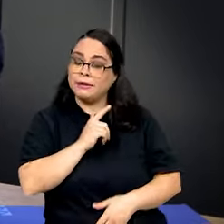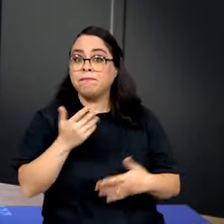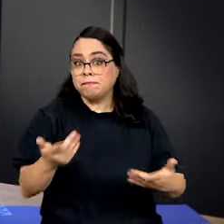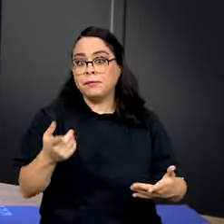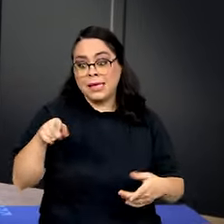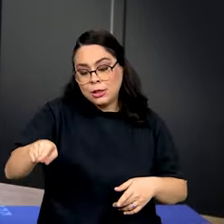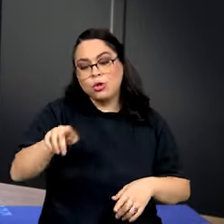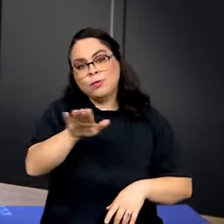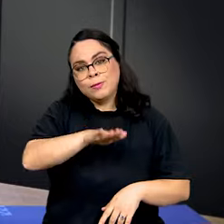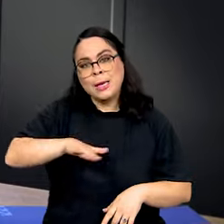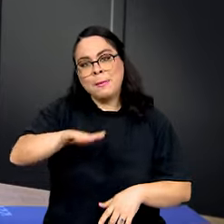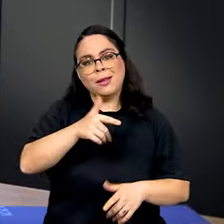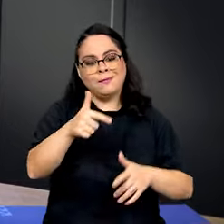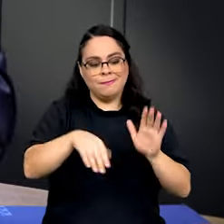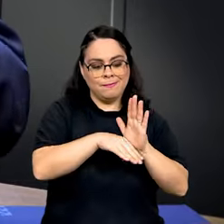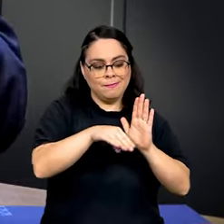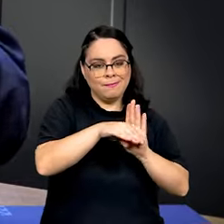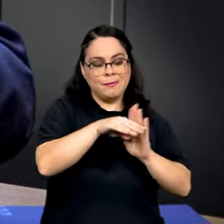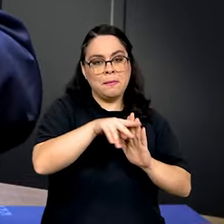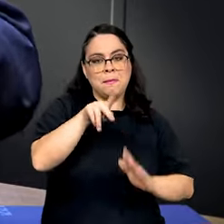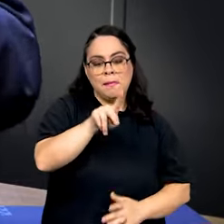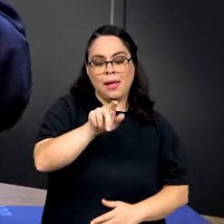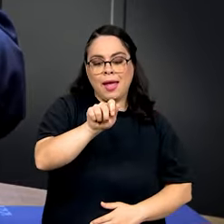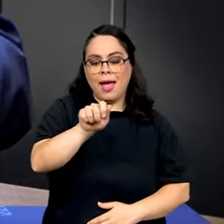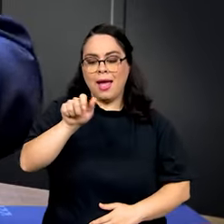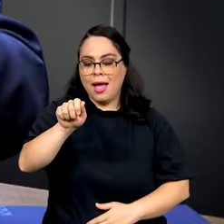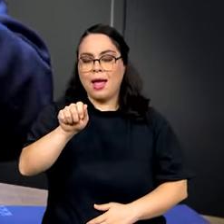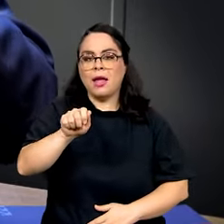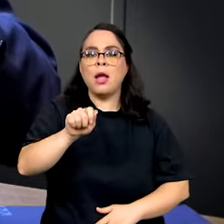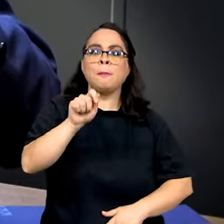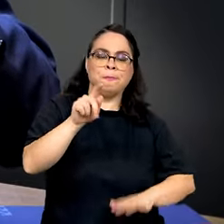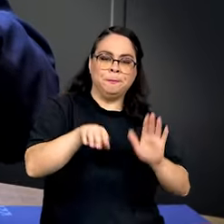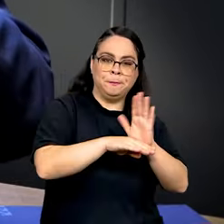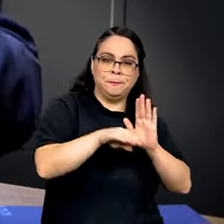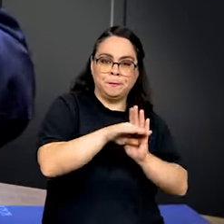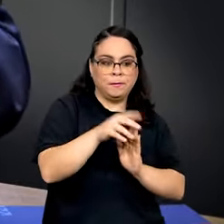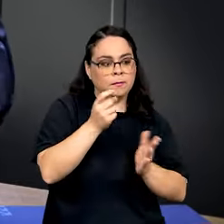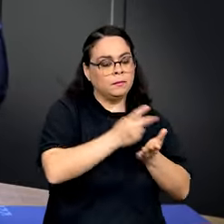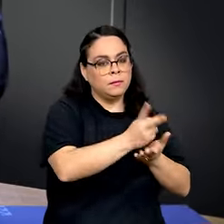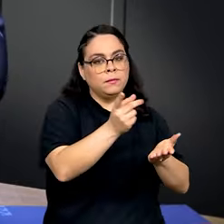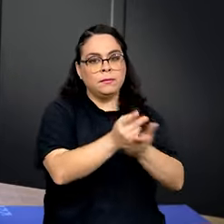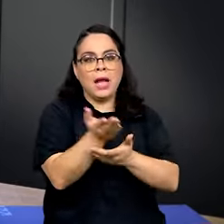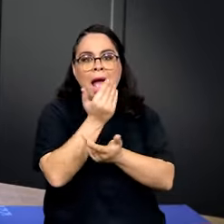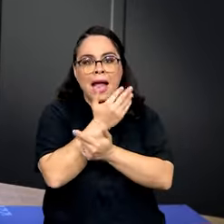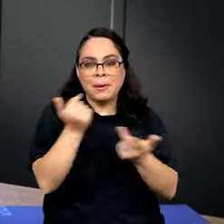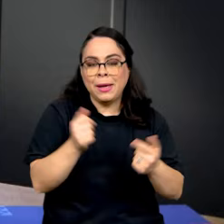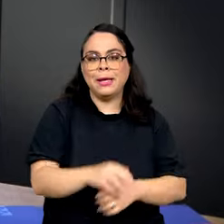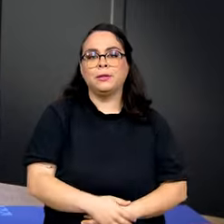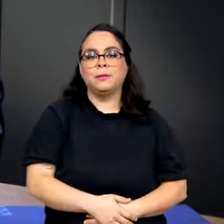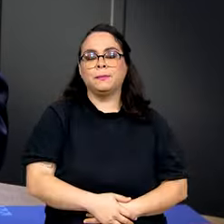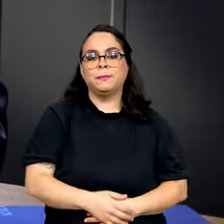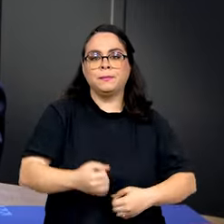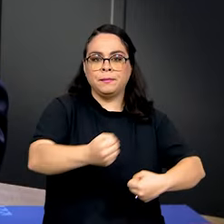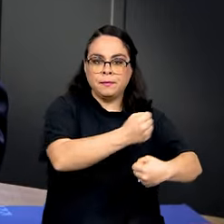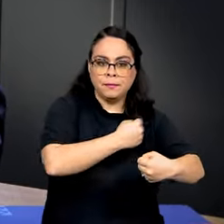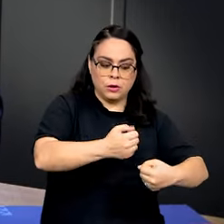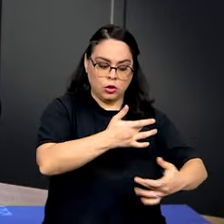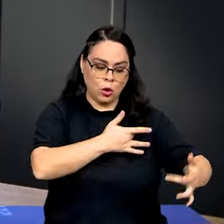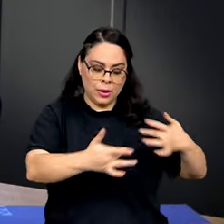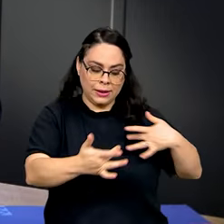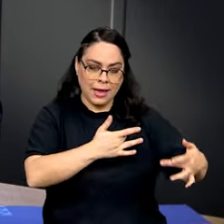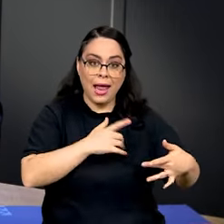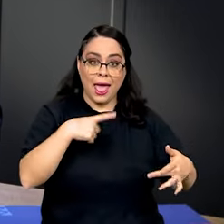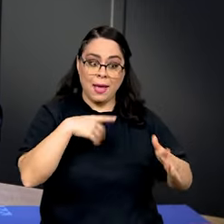ali você trabalha programas como pa programa de aquisição de alimento cozinhas solidárias então